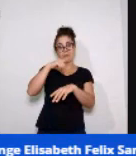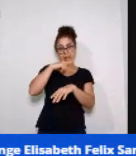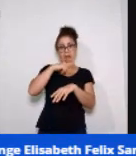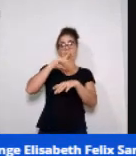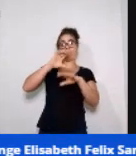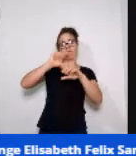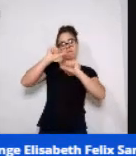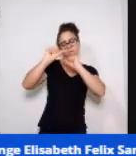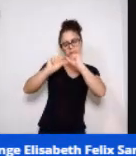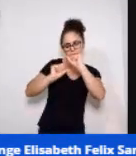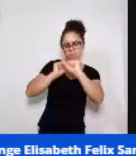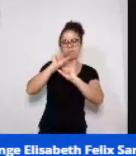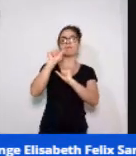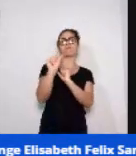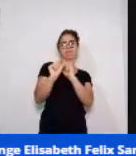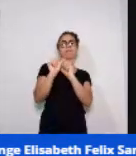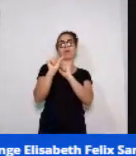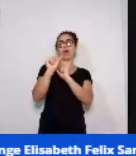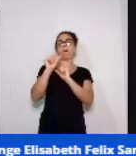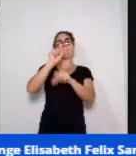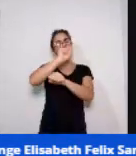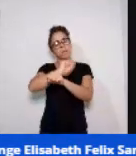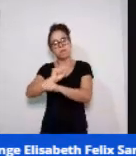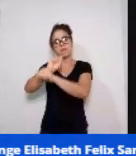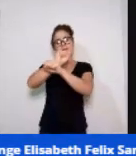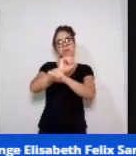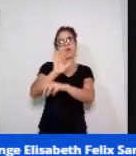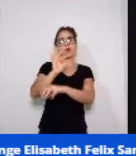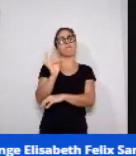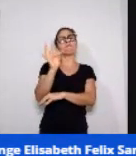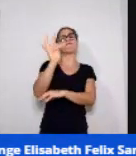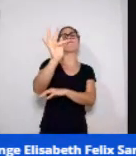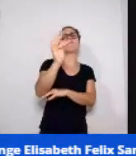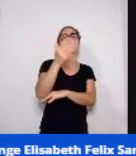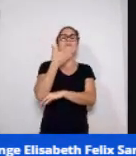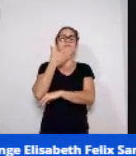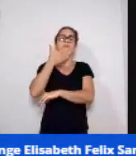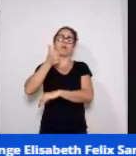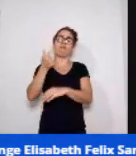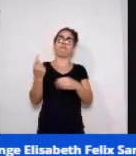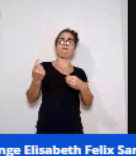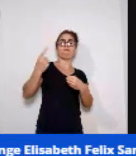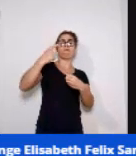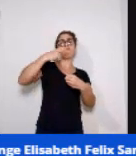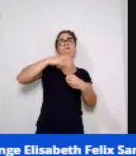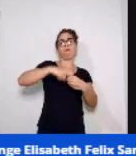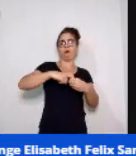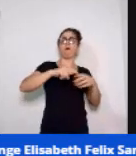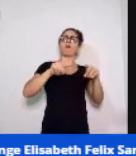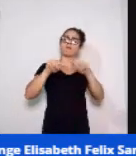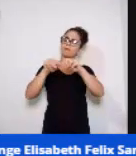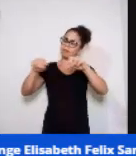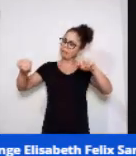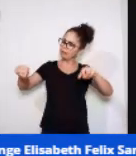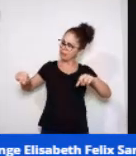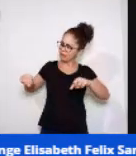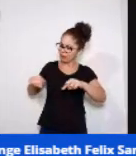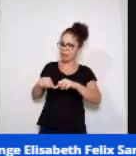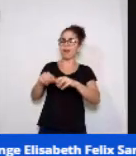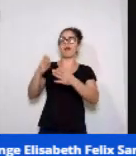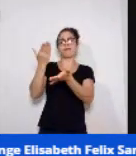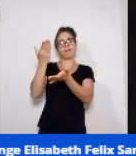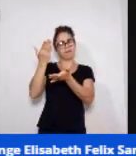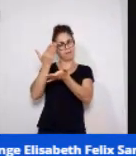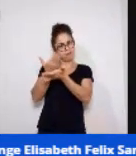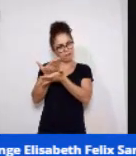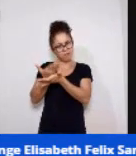em dias melhores, é claro, com esperança nessa volta, na tão sonhada volta à sala de aula, né?